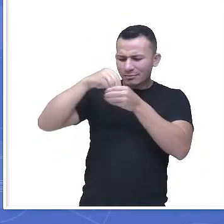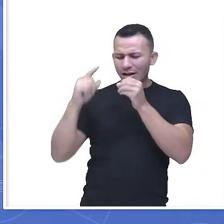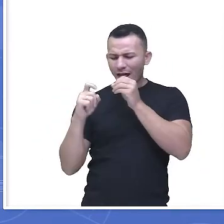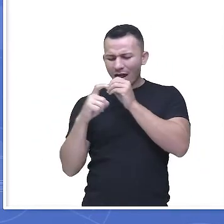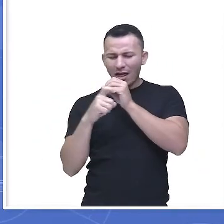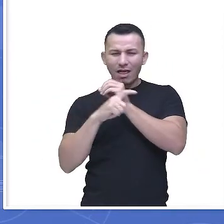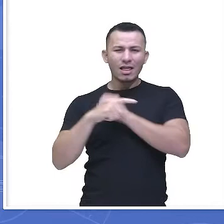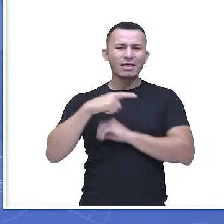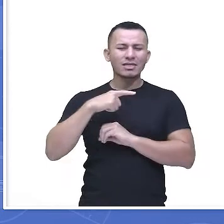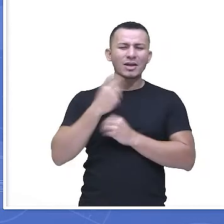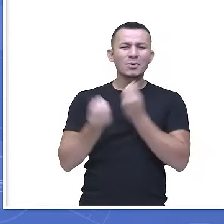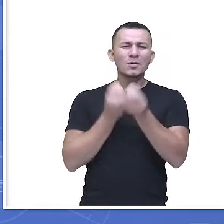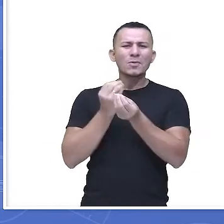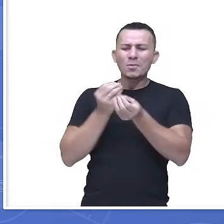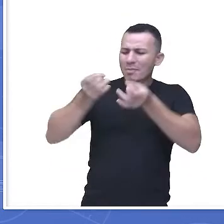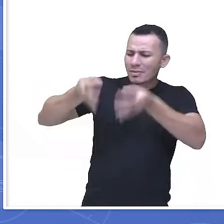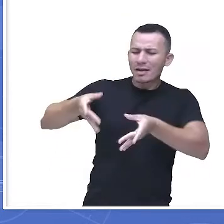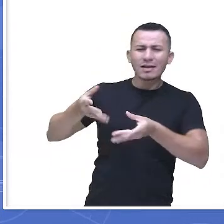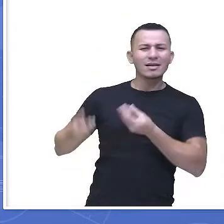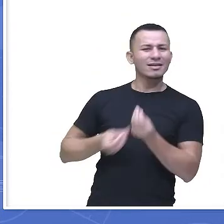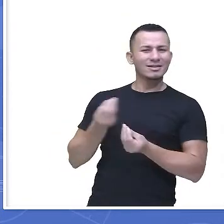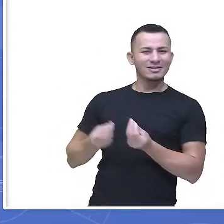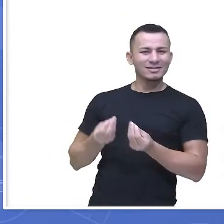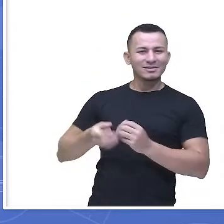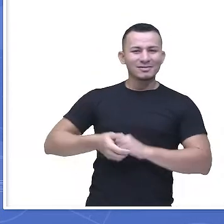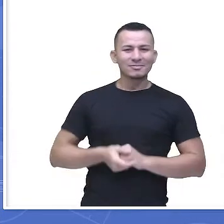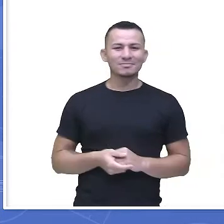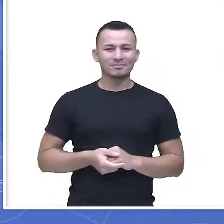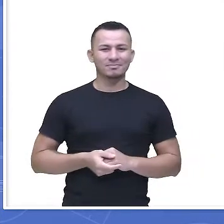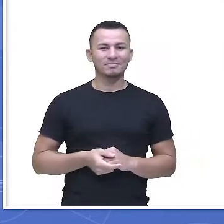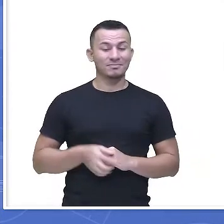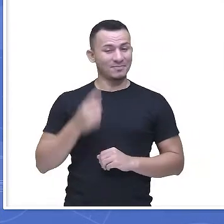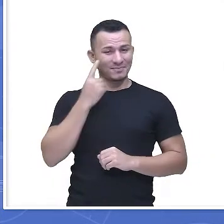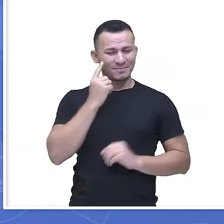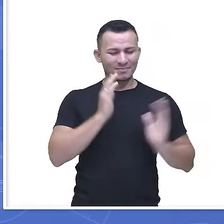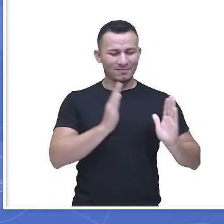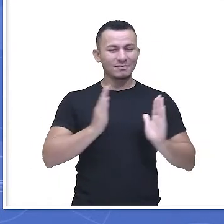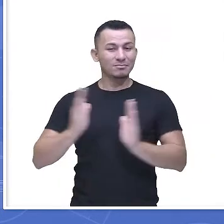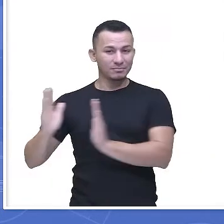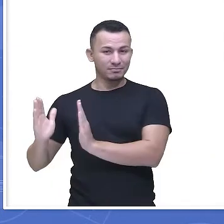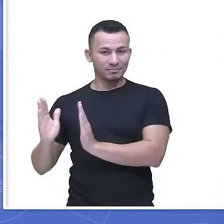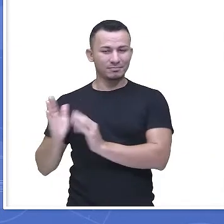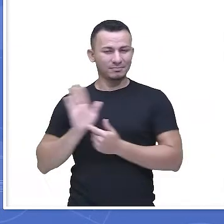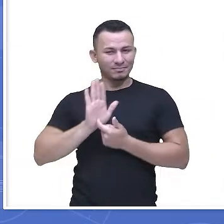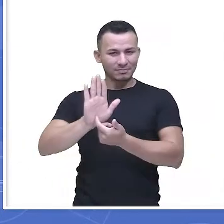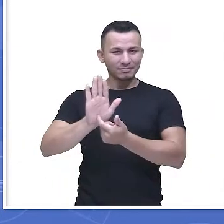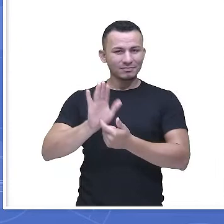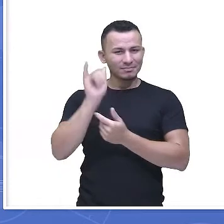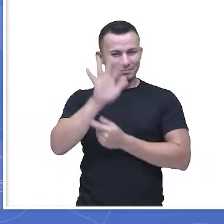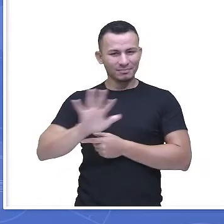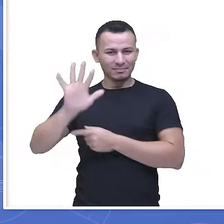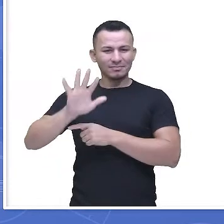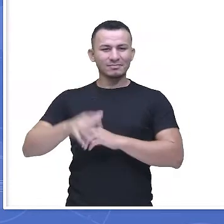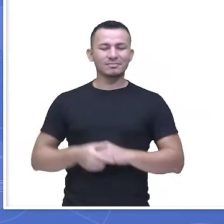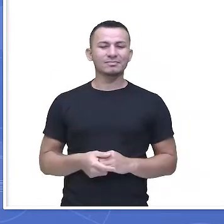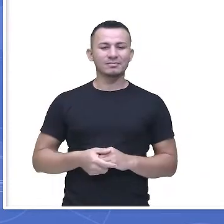goiaba. Como é que o bicho da goiaba vai parar lá dentro? Vamos ver como é que acontece isso? Olha só nessa imagem aí.